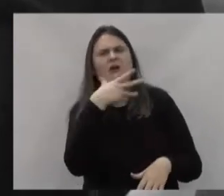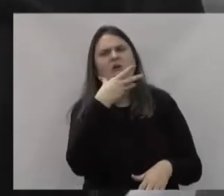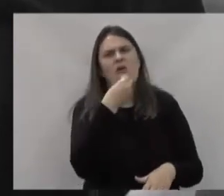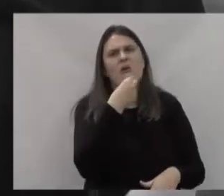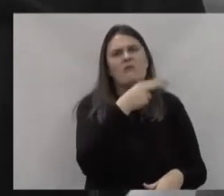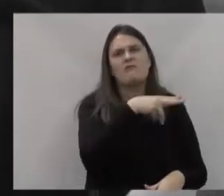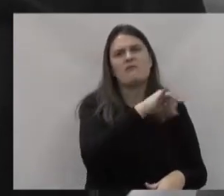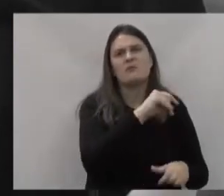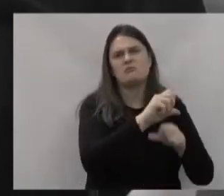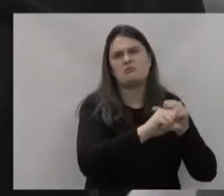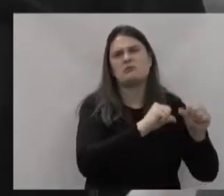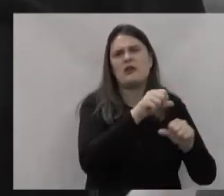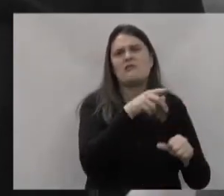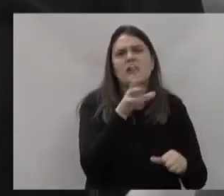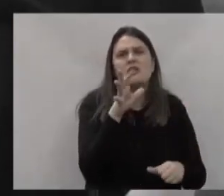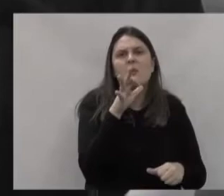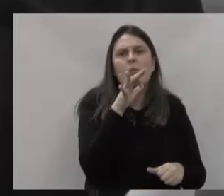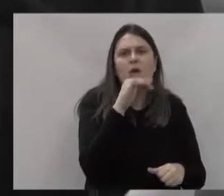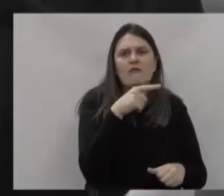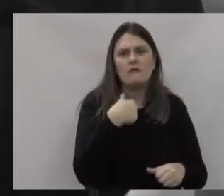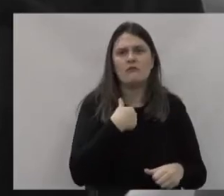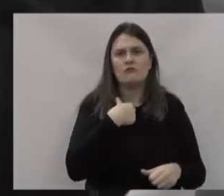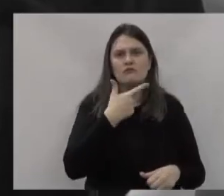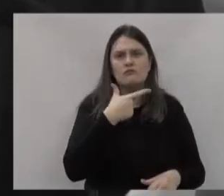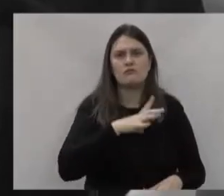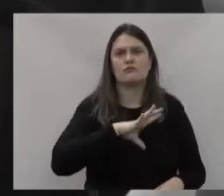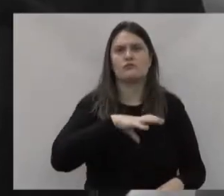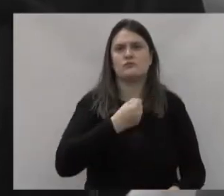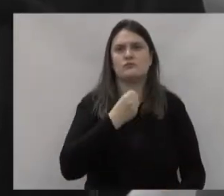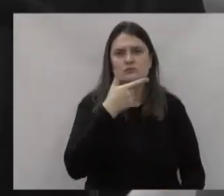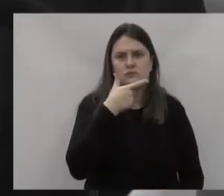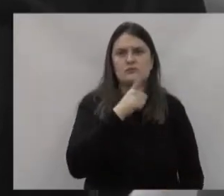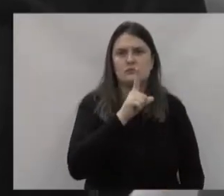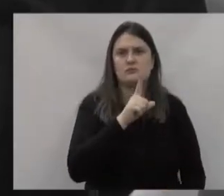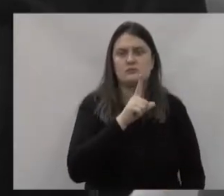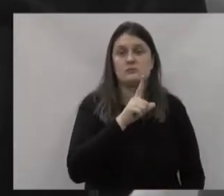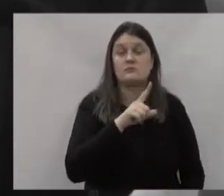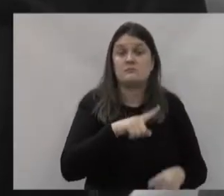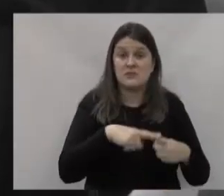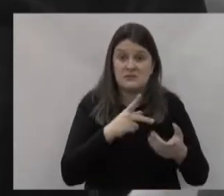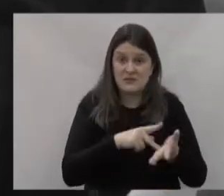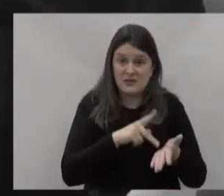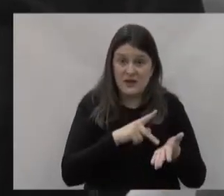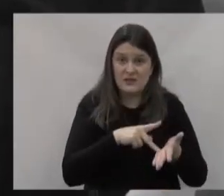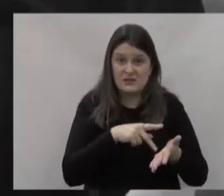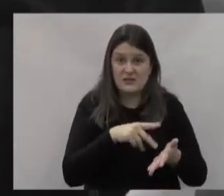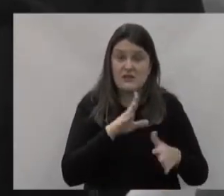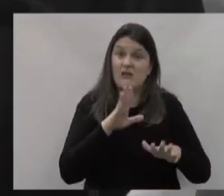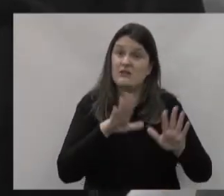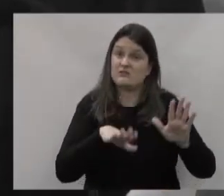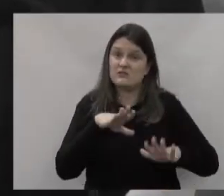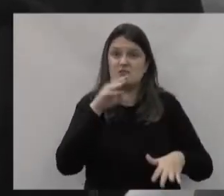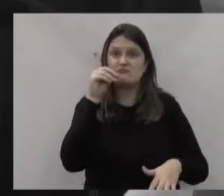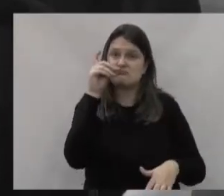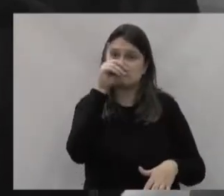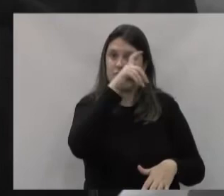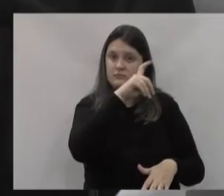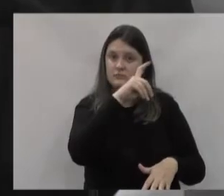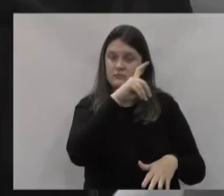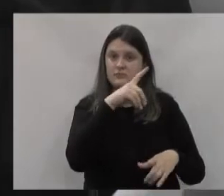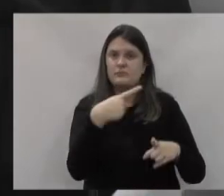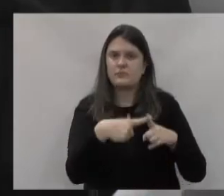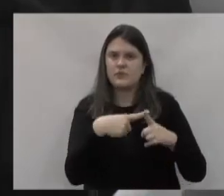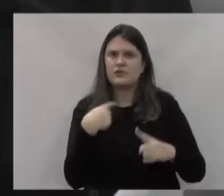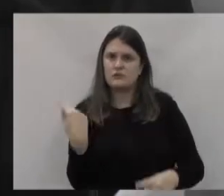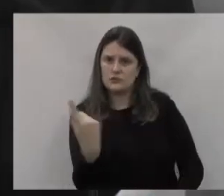eu vou conseguir, vai demorar um pouco, mas vou conseguir, que a gente vai realmente conseguir, e isso é muito difícil. Para